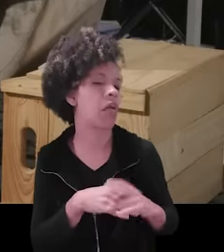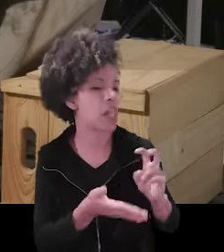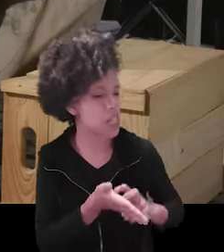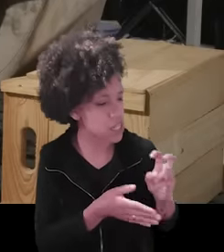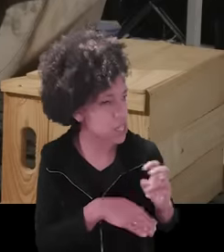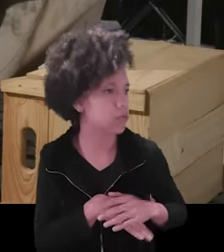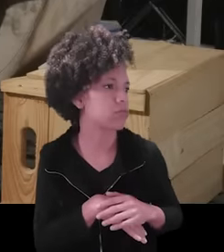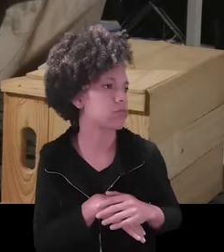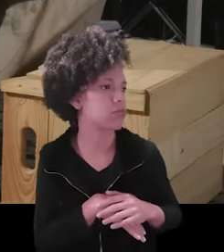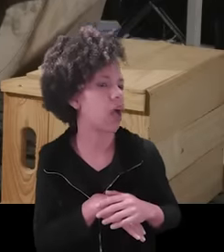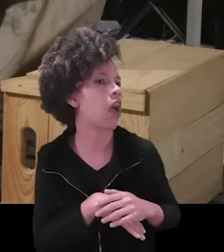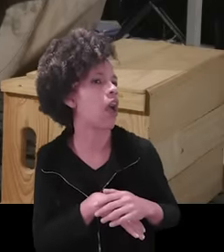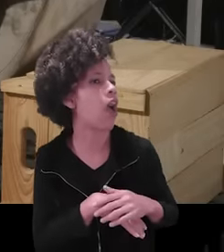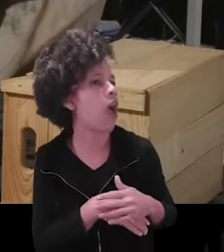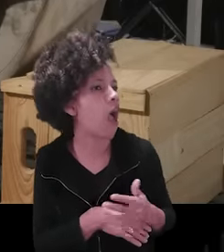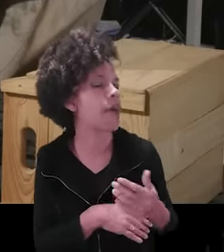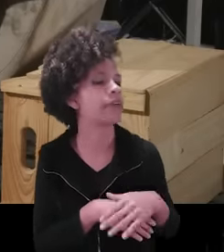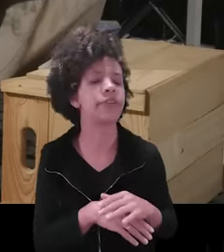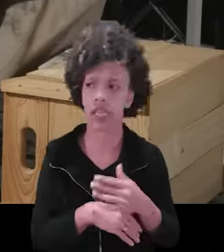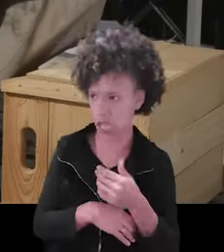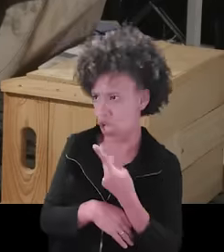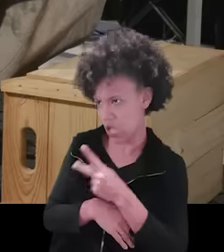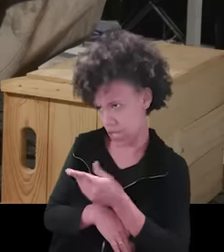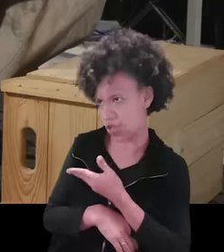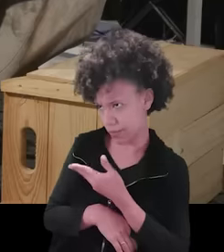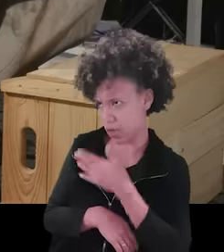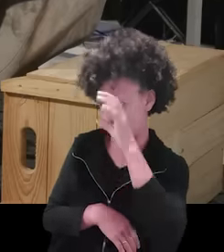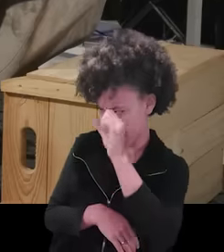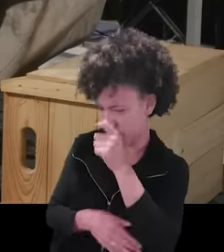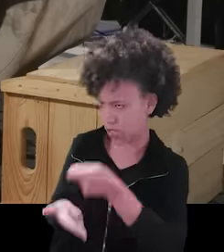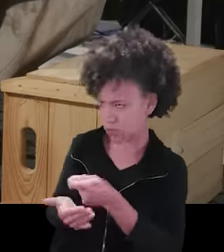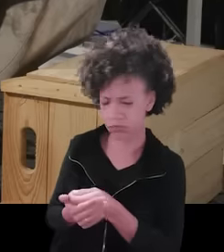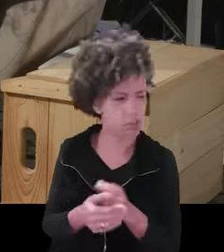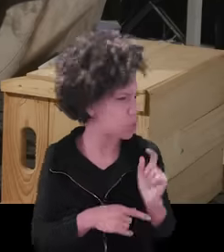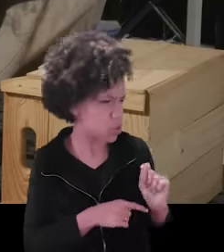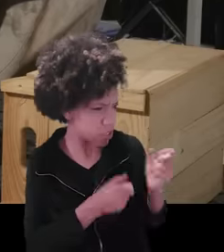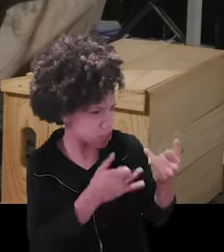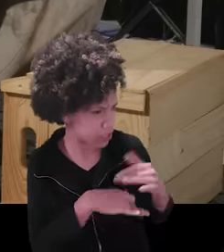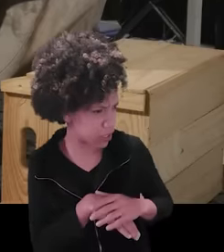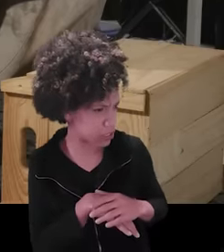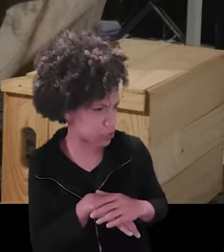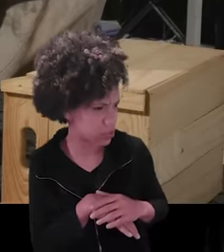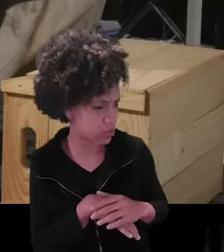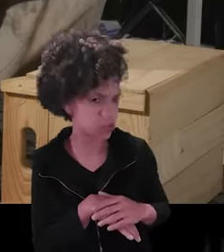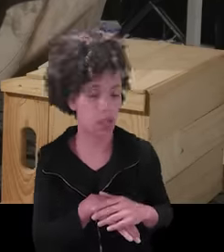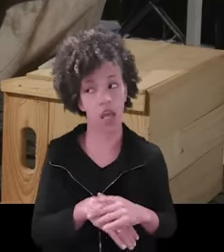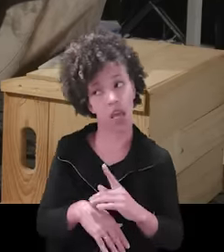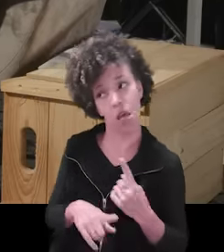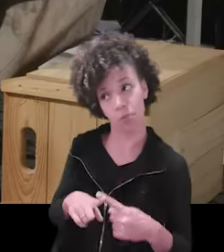5 horas da manhã tô lá trocando ela vendeu focinho e seus amigos aprender a lição aí eu do que você tá falando